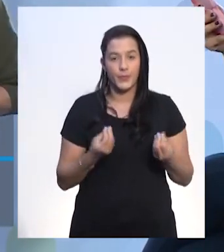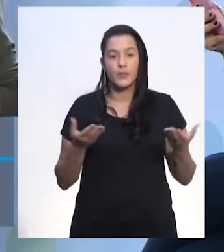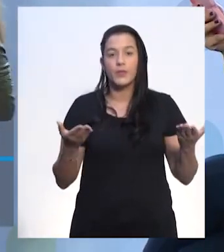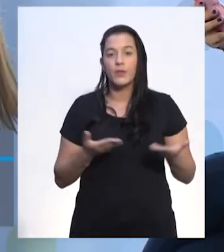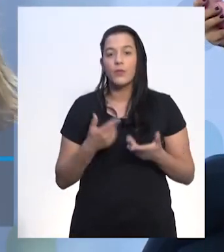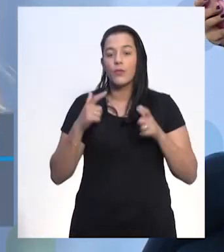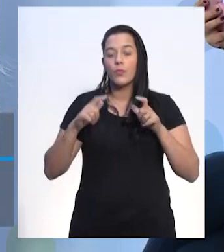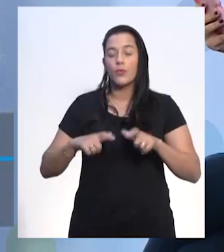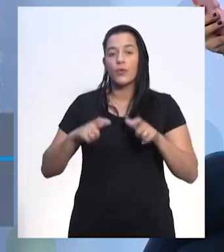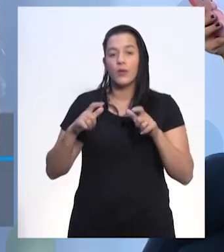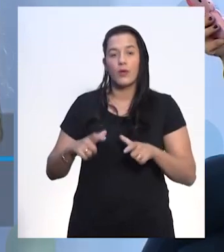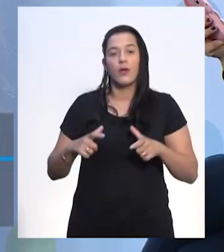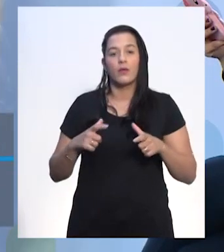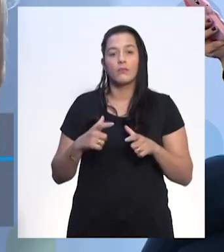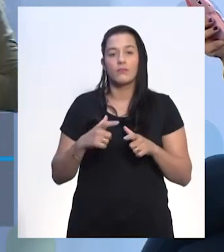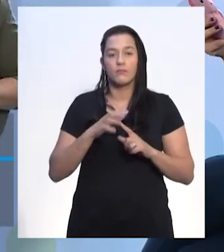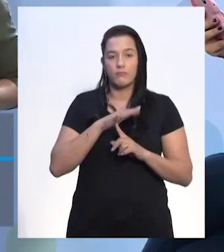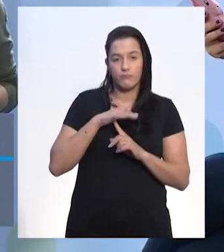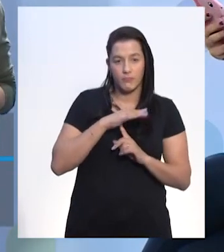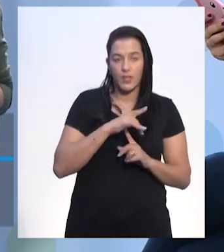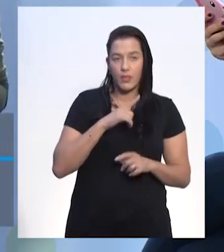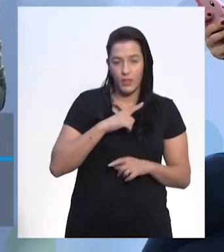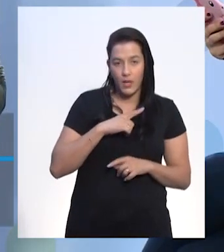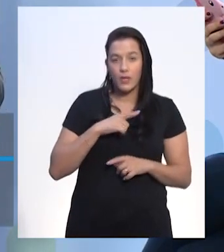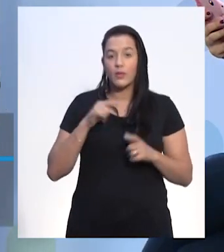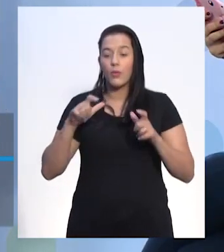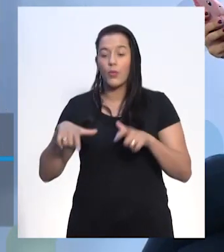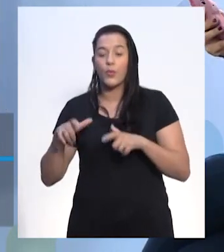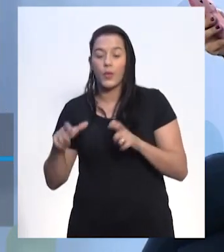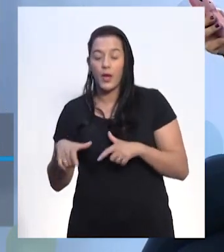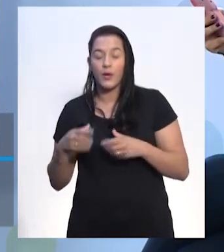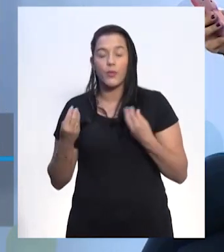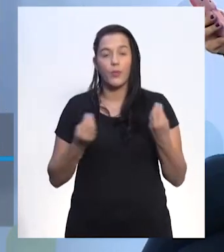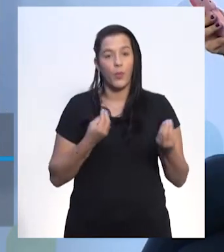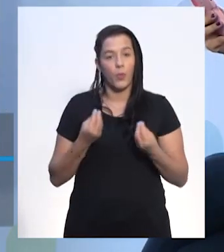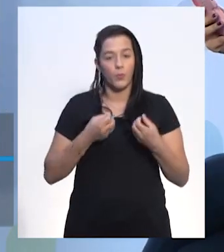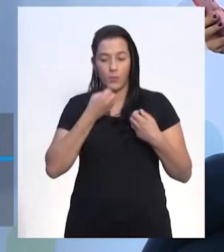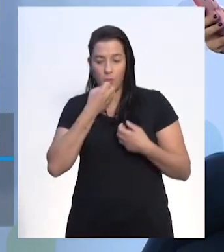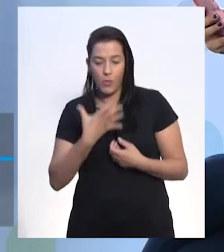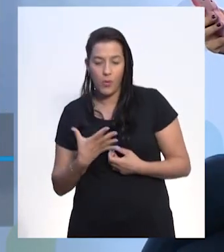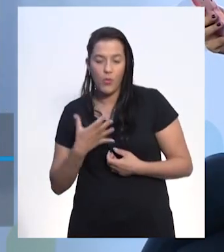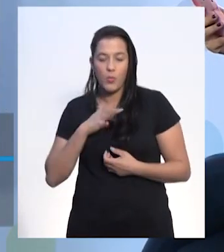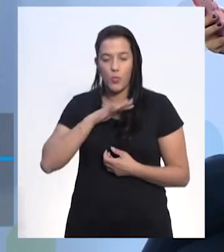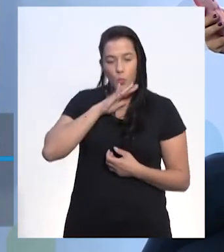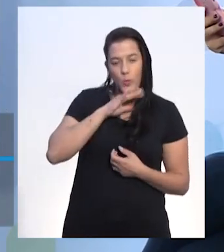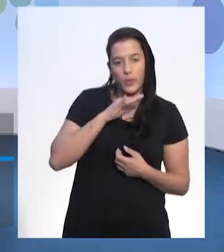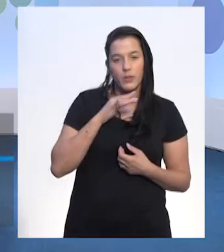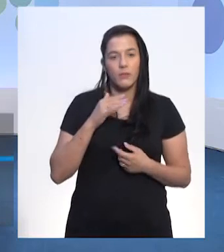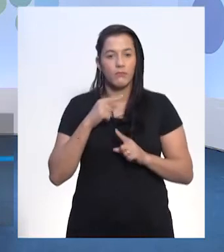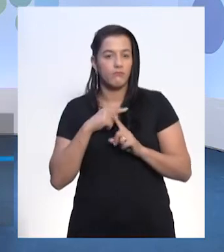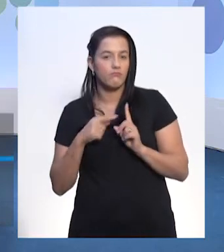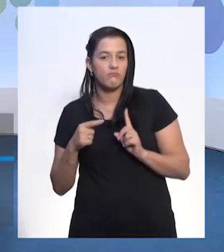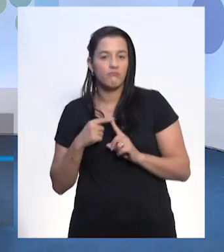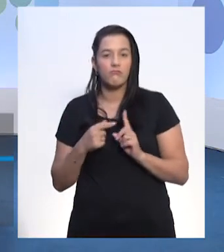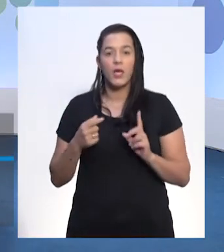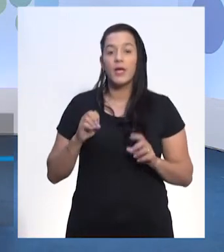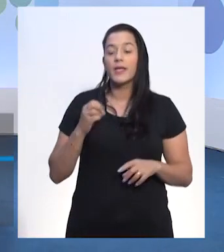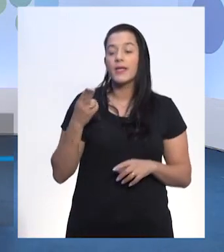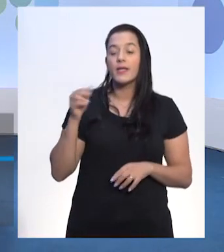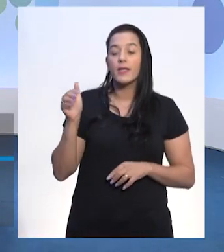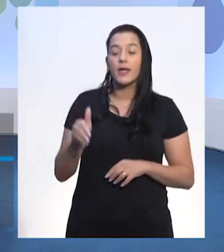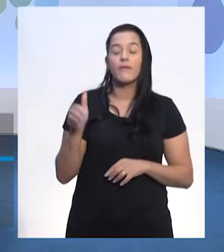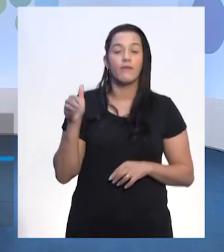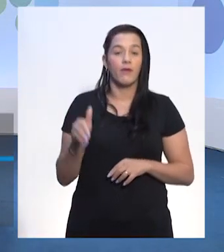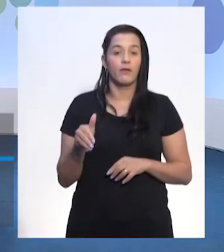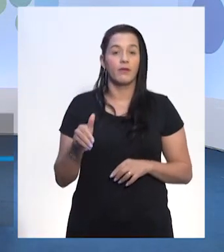lugar. E os principais frequentadores. Estou dificultando, né, Ju? Nossa. Mas pensa, adianta eu ter